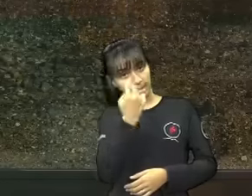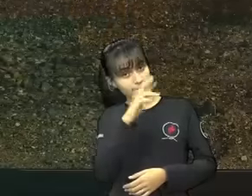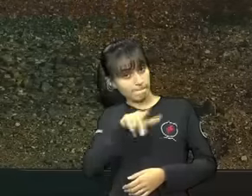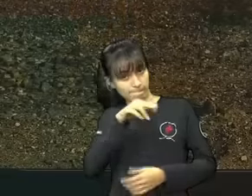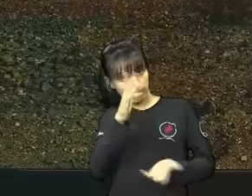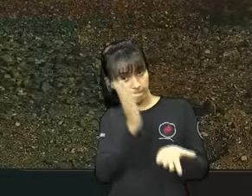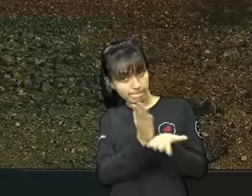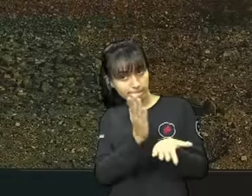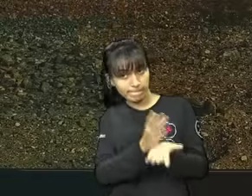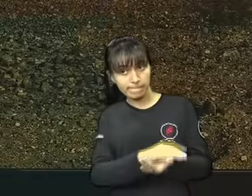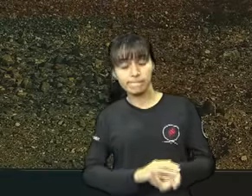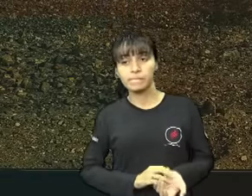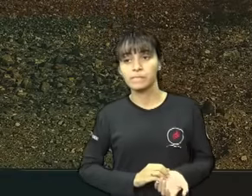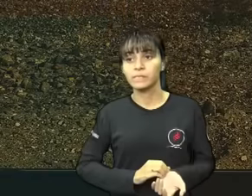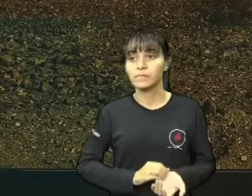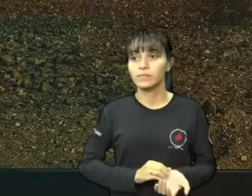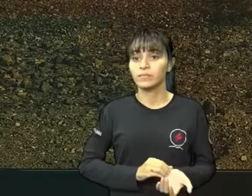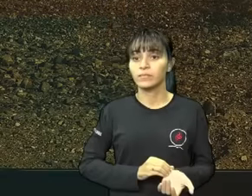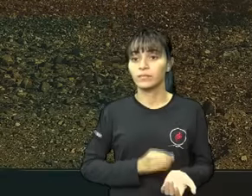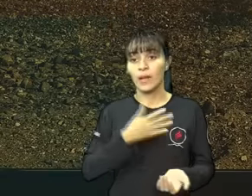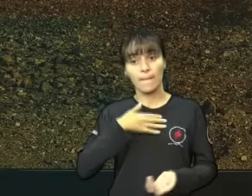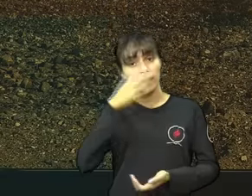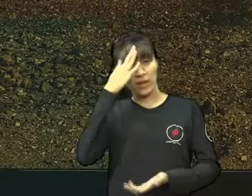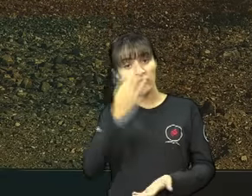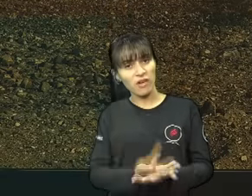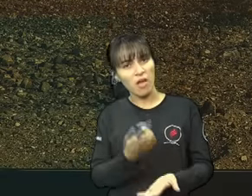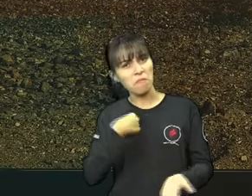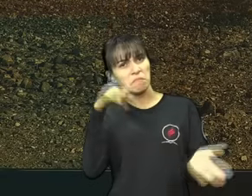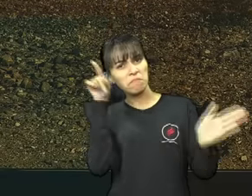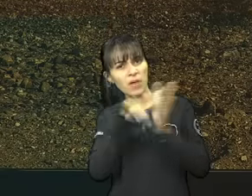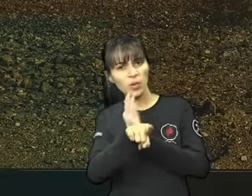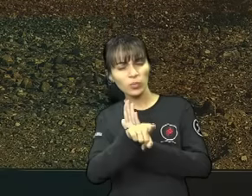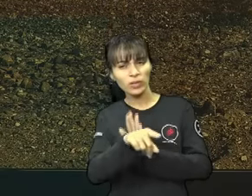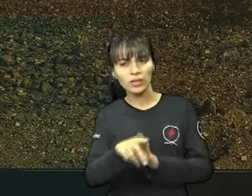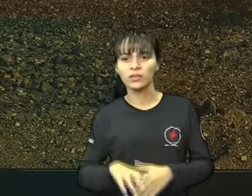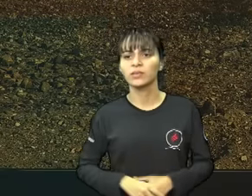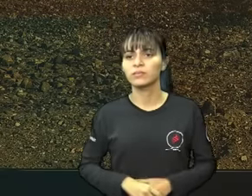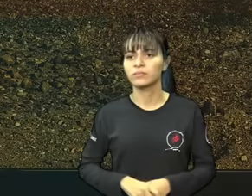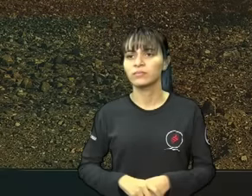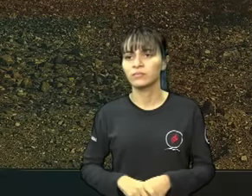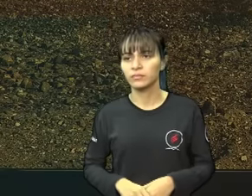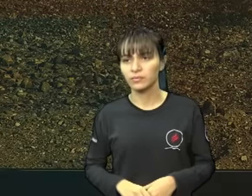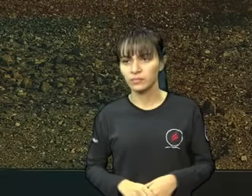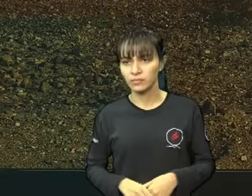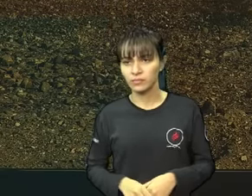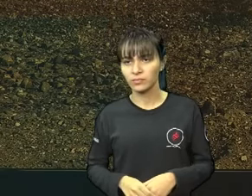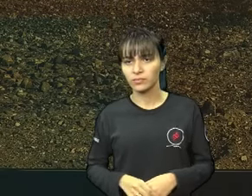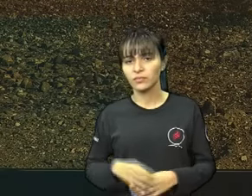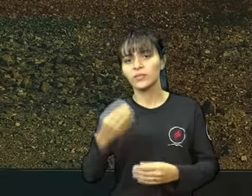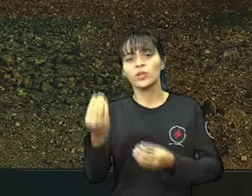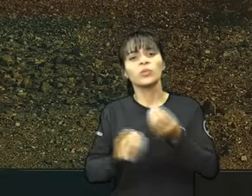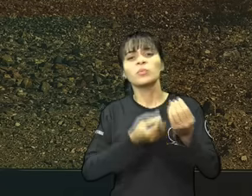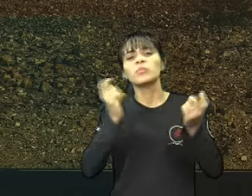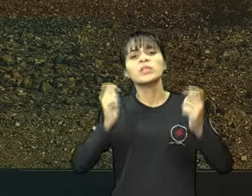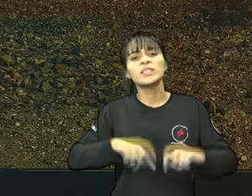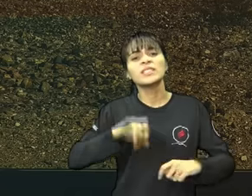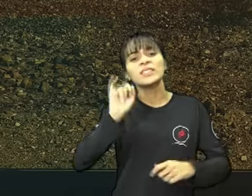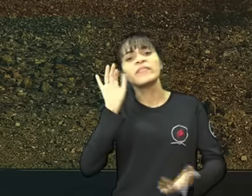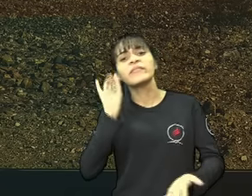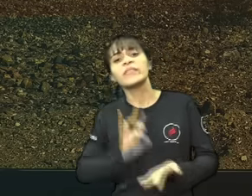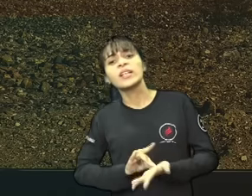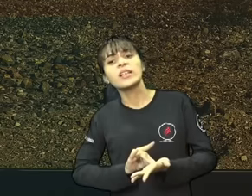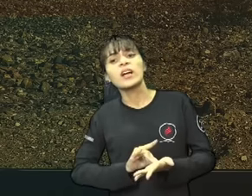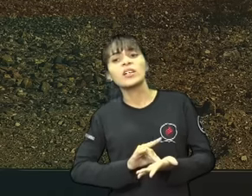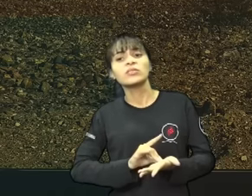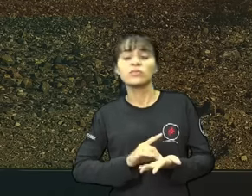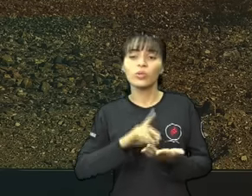é é da minha fé eu faria esse questionamento É possível saber se isso é verdade